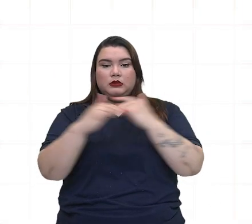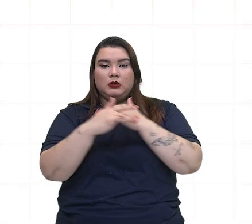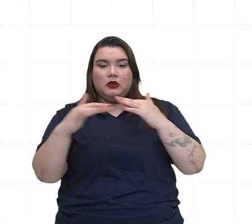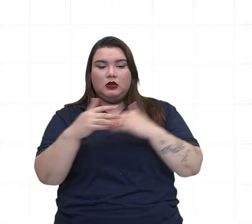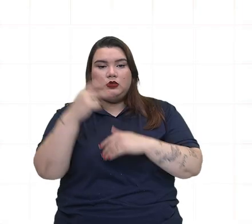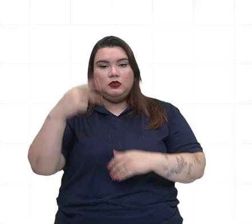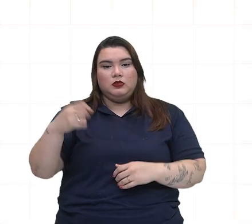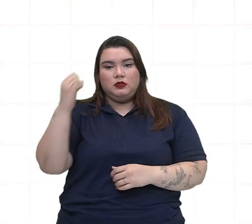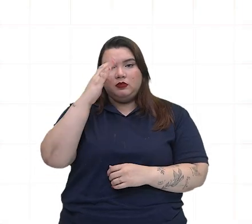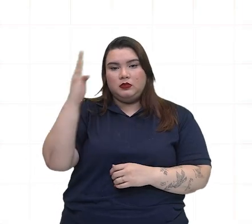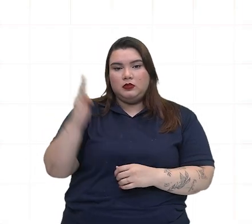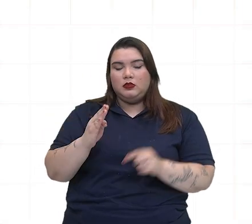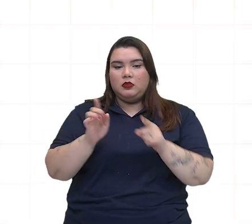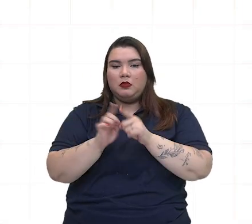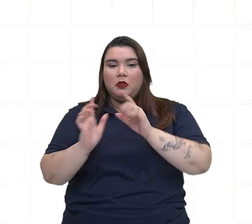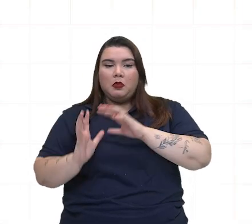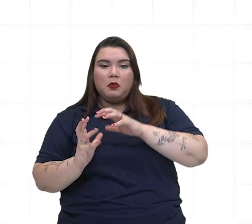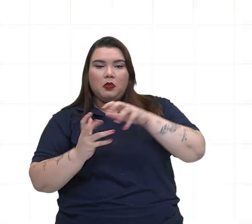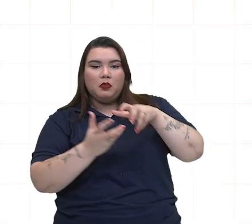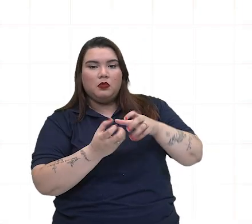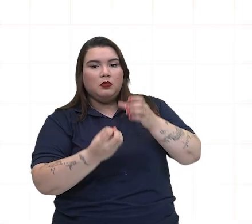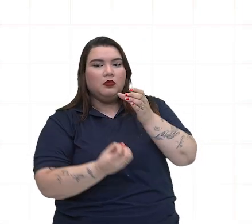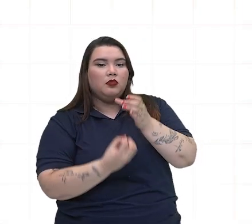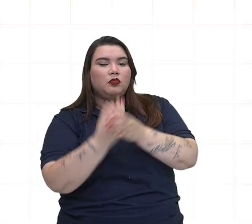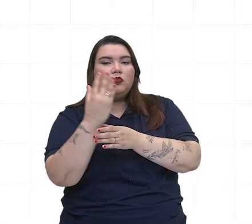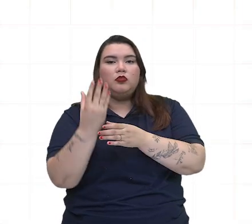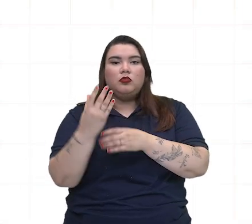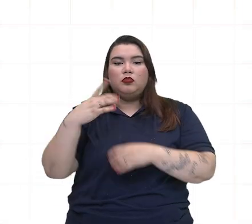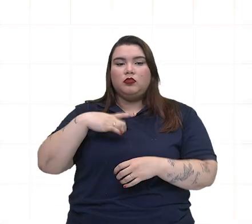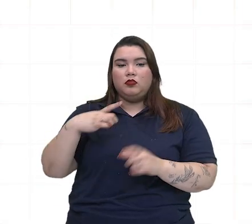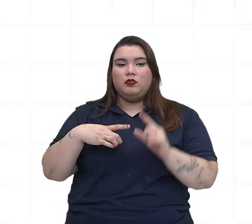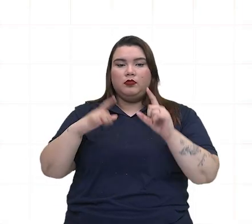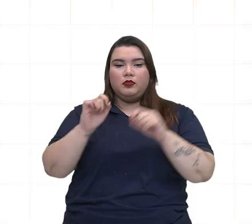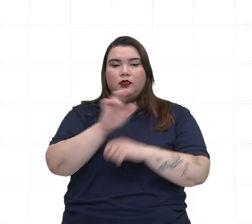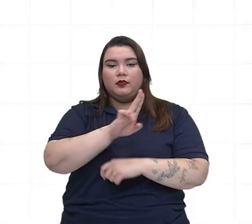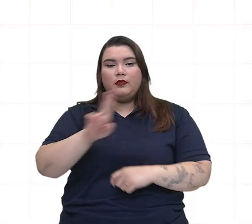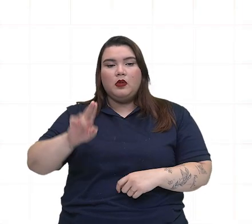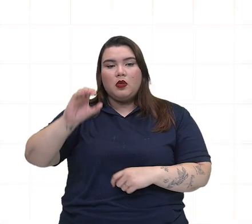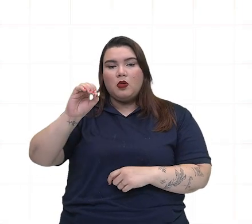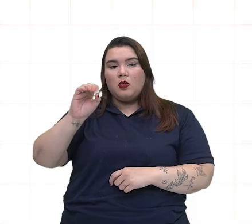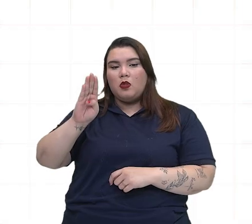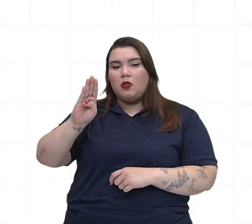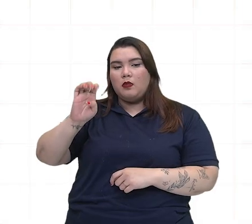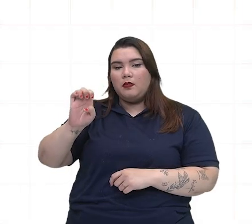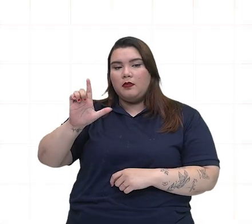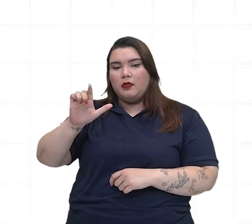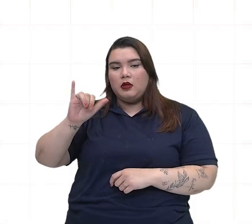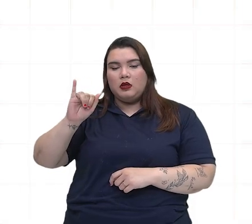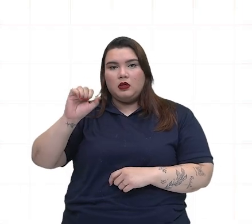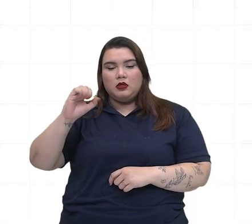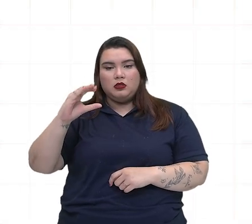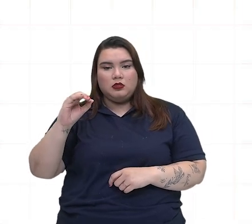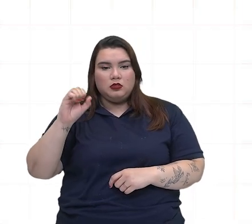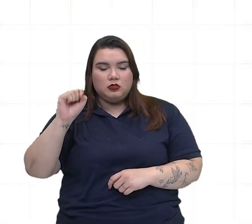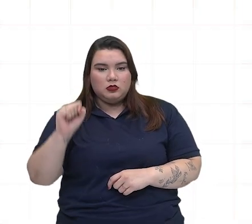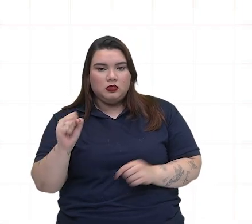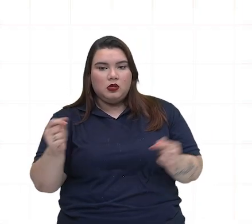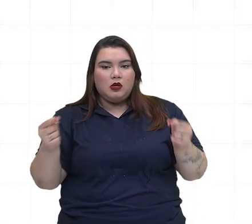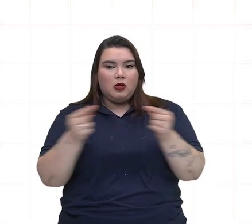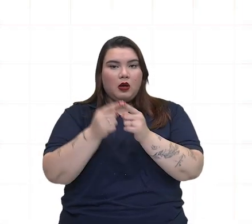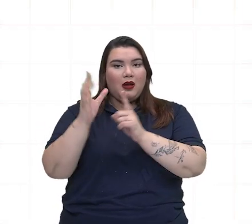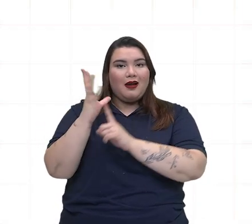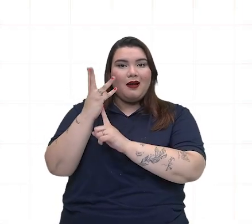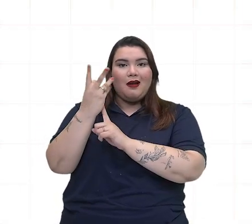Brasil e do mundo foram criados, nós temos os obeliscos, que são